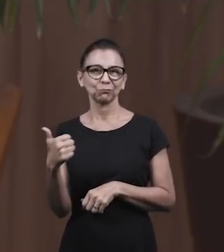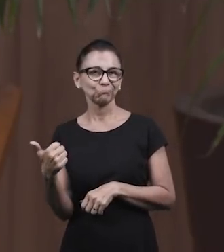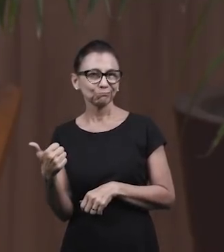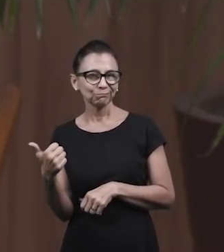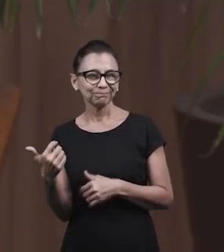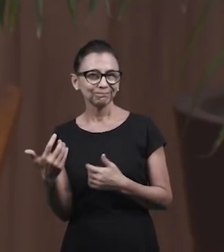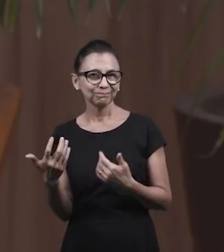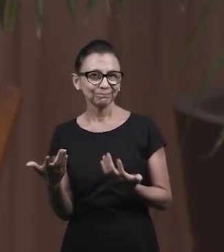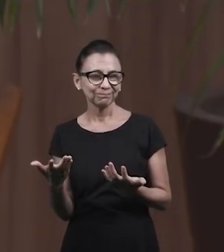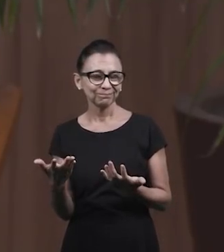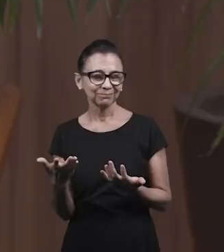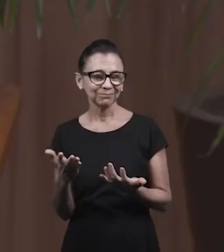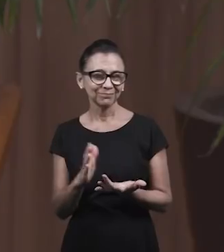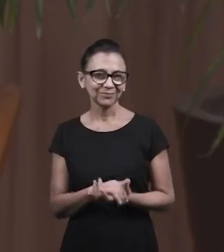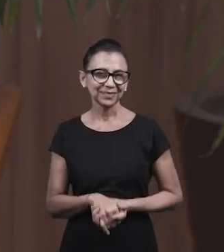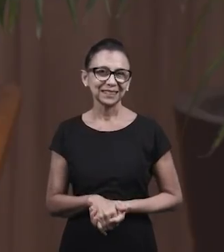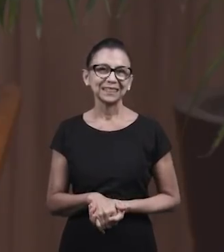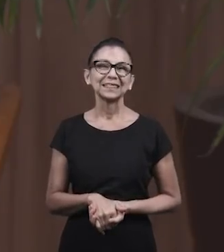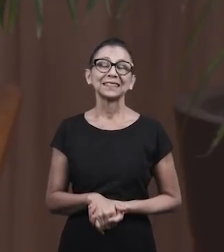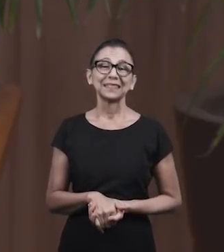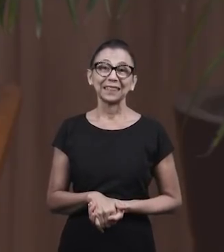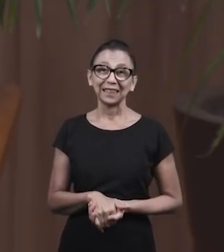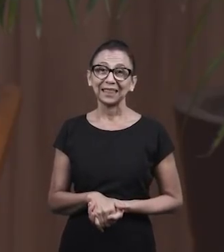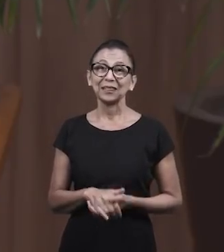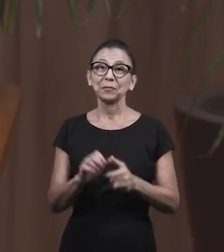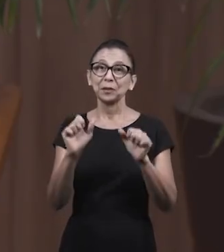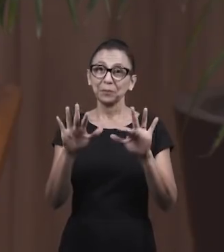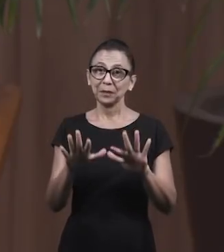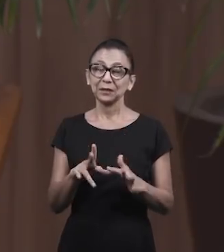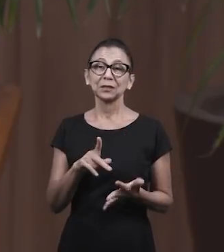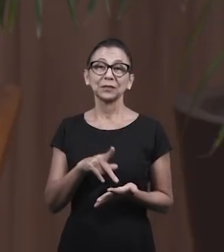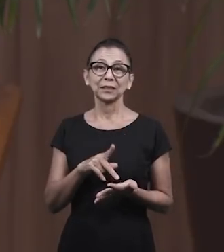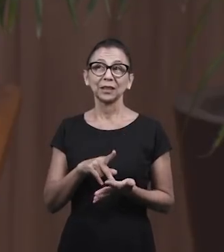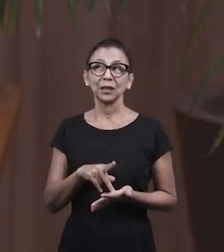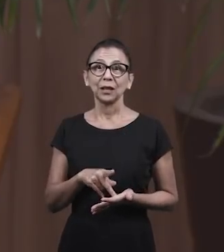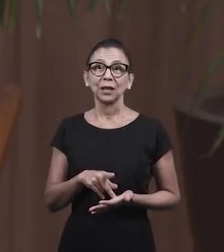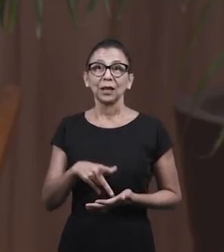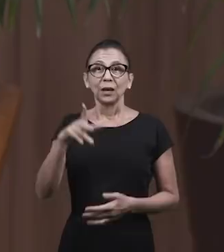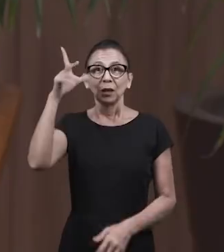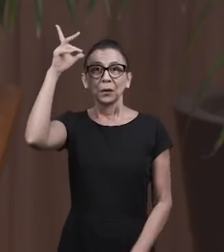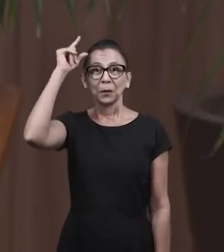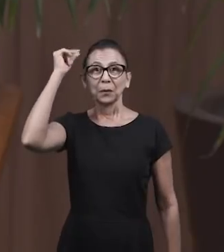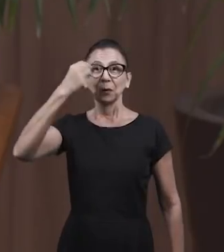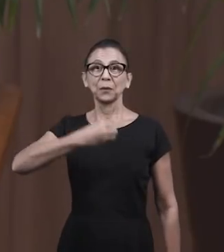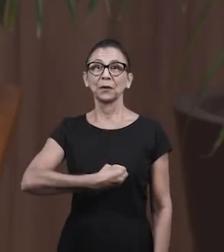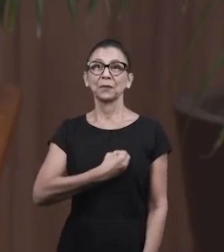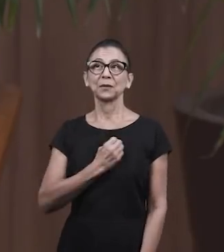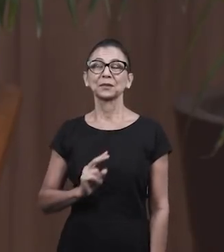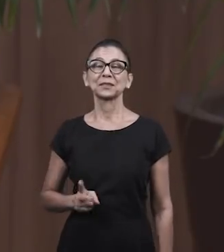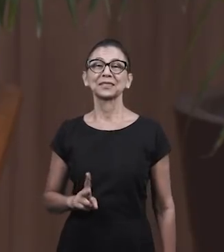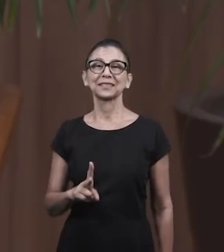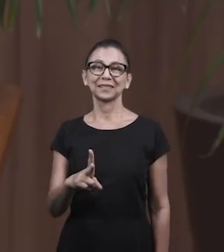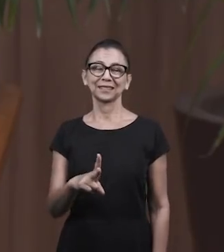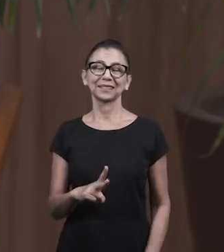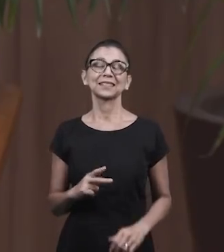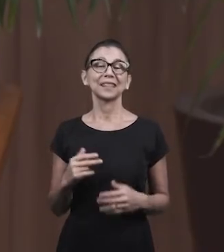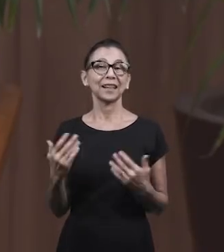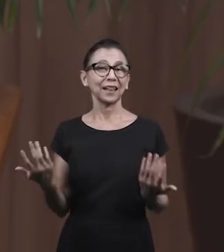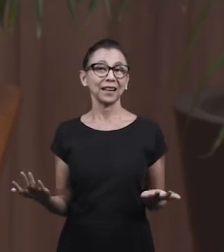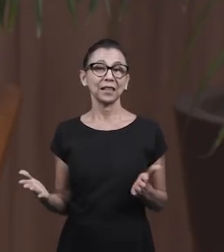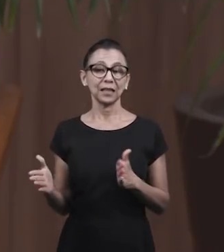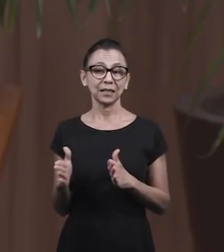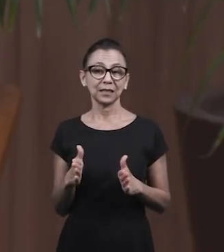Eu saúdo a todos com a paz do Senhor Jesus. Nós somos a Igreja Cristã Maranata. Estamos começando agora mais uma